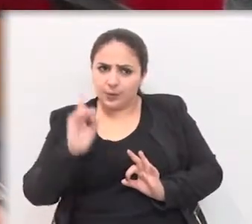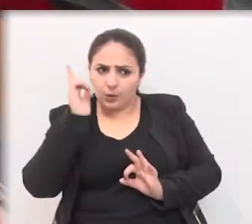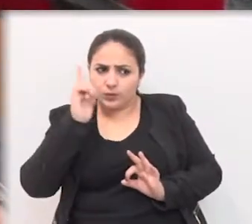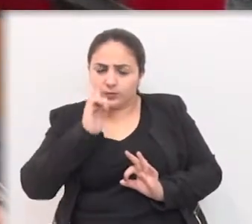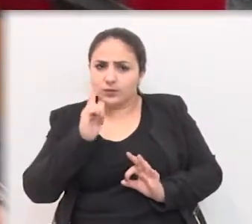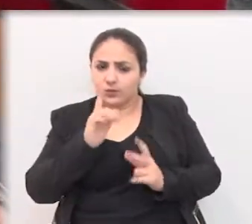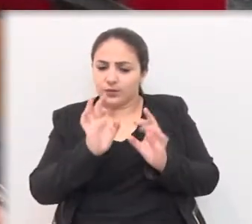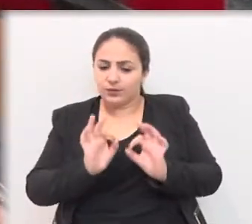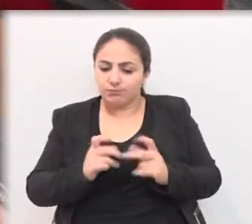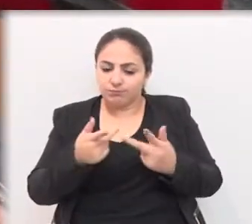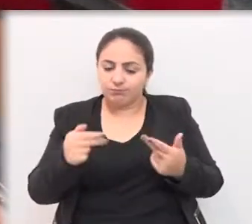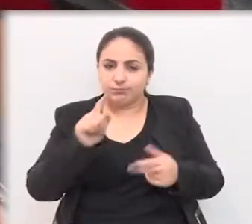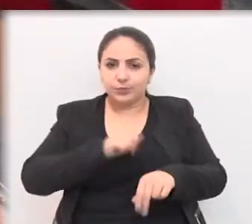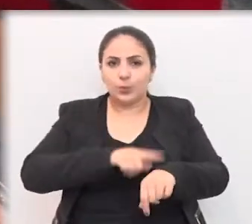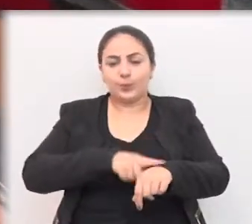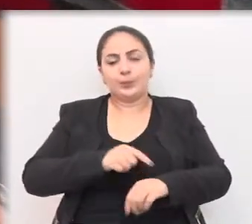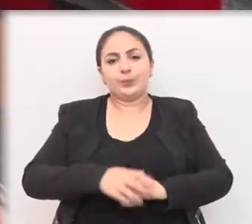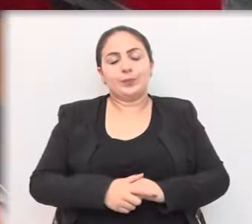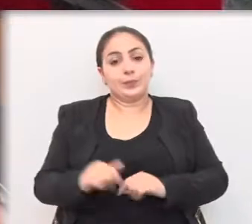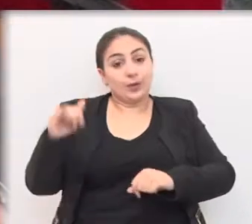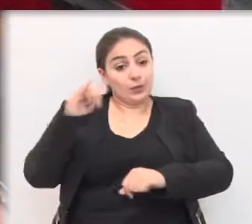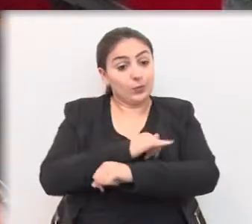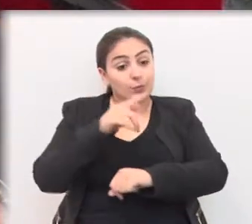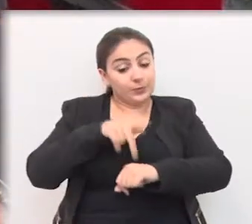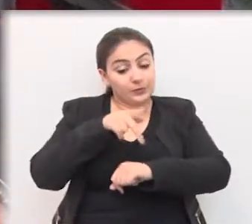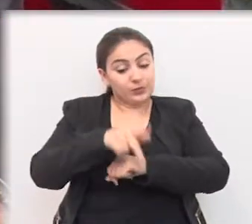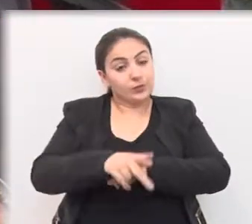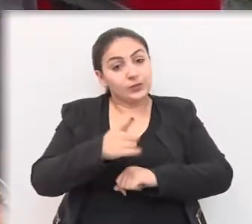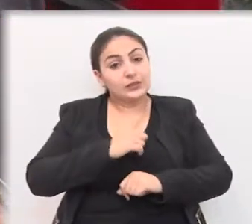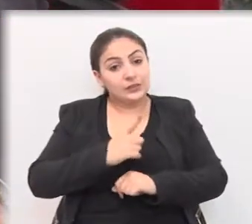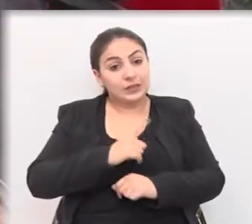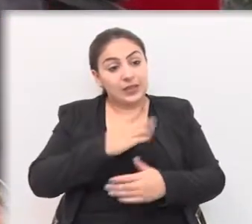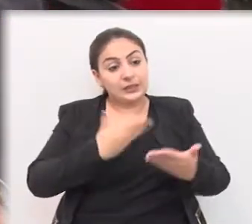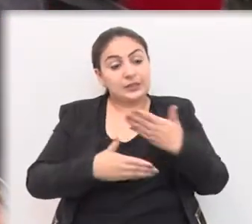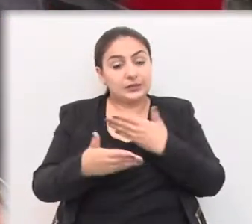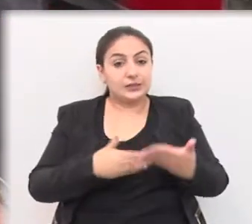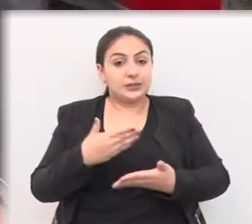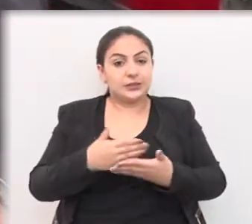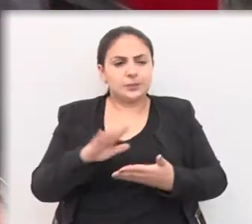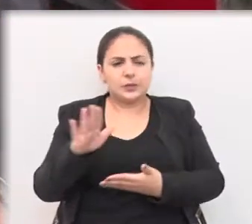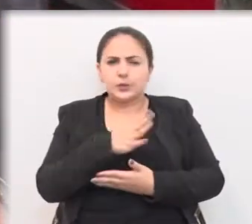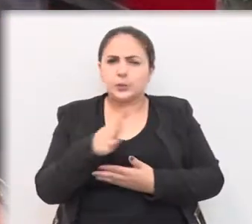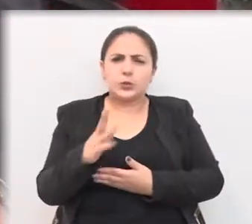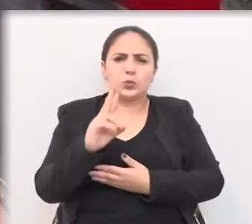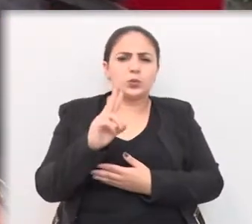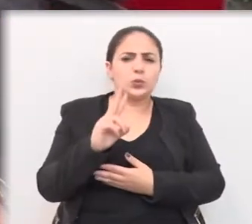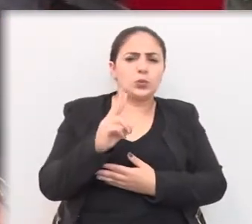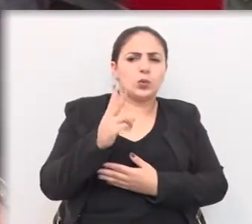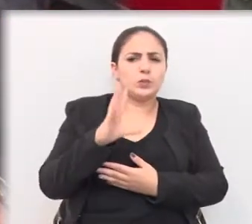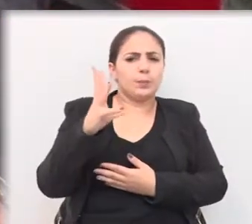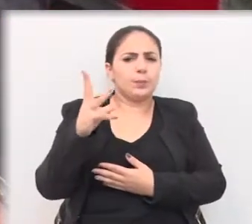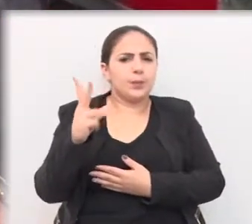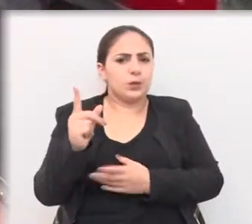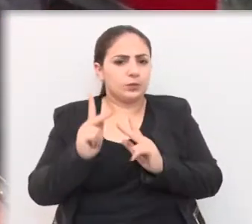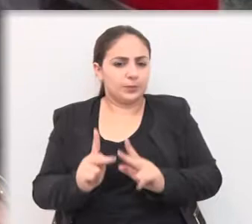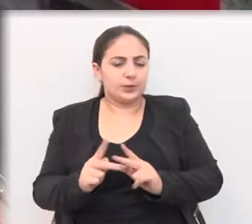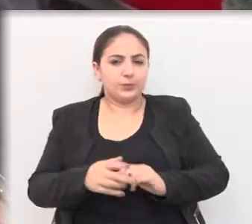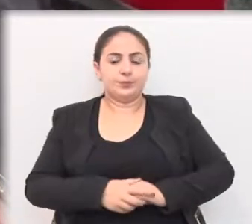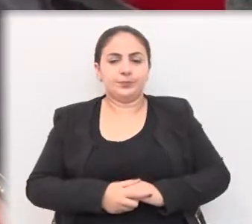esse cenário. O aeroporto de Passo Fundo contempla ali mais de 2 milhões